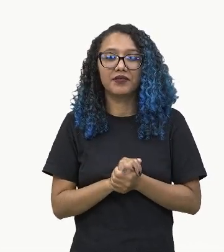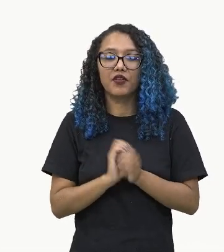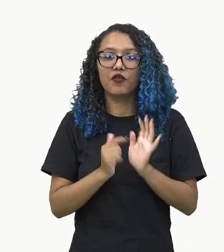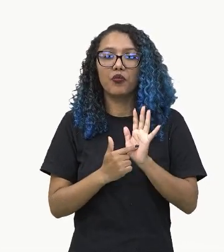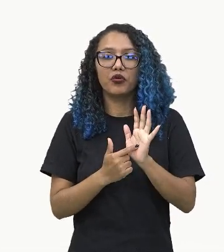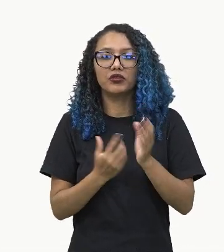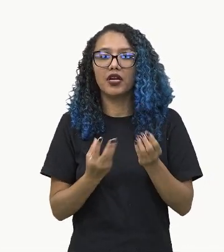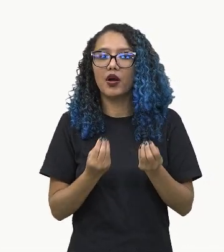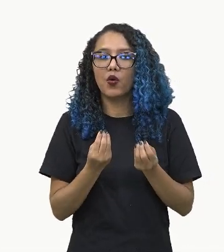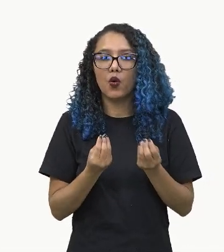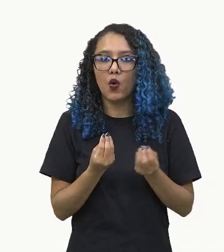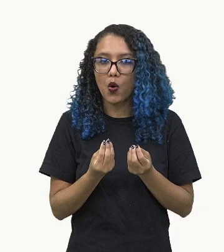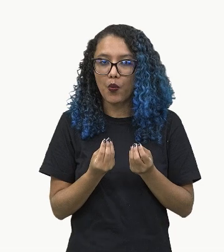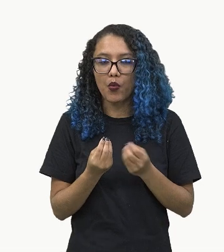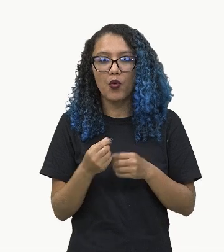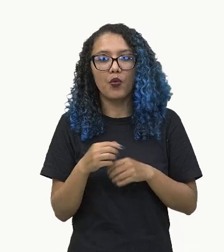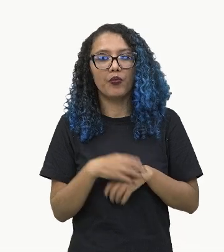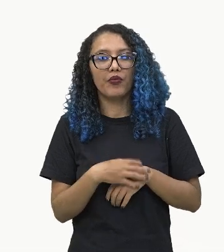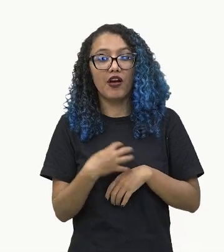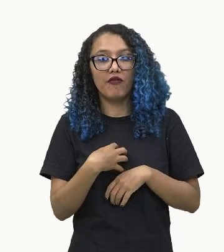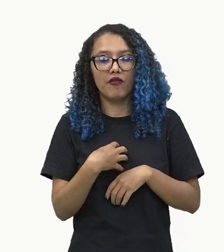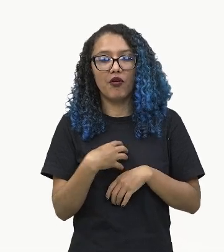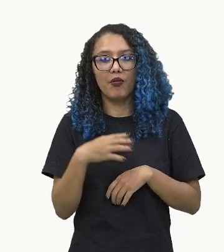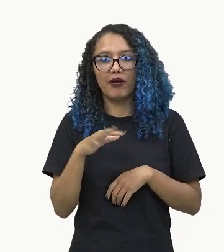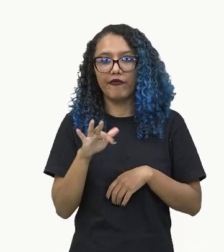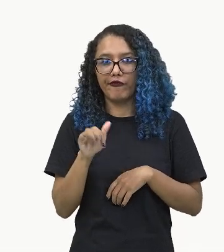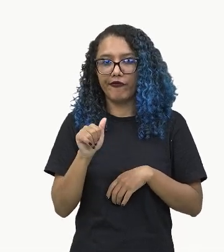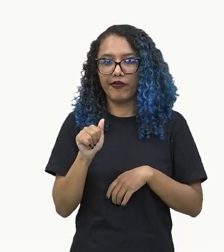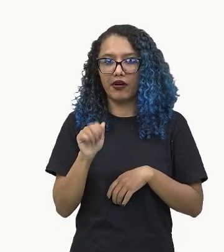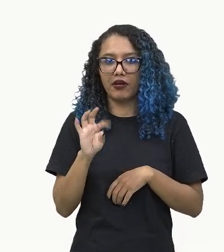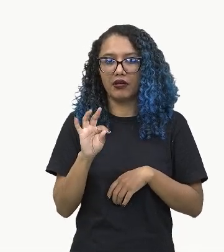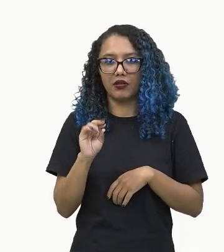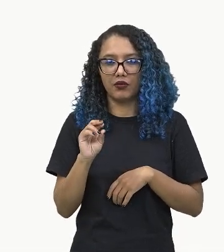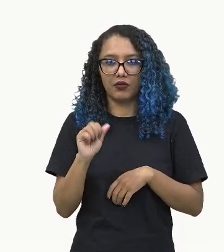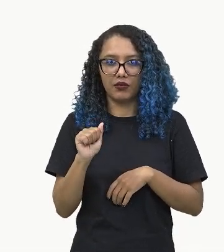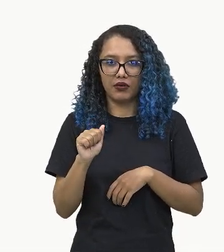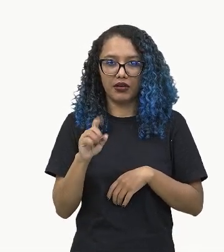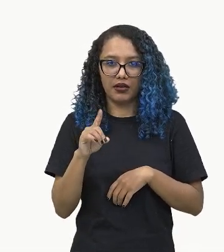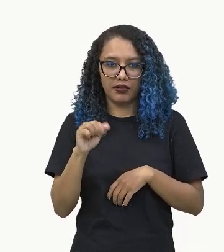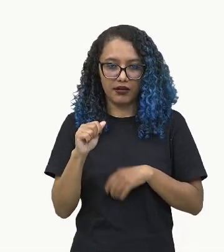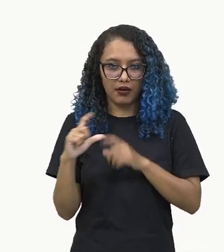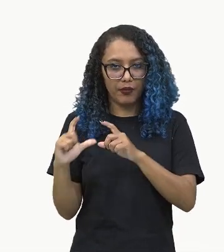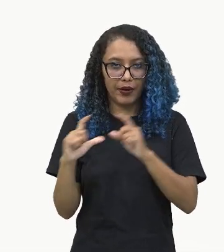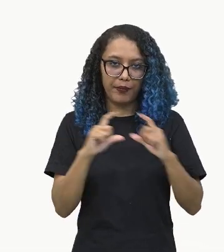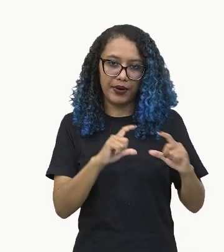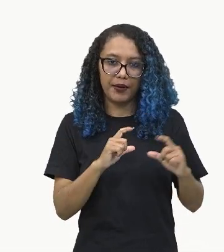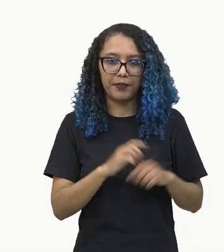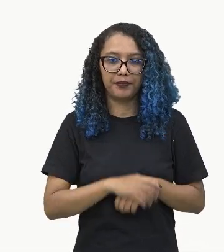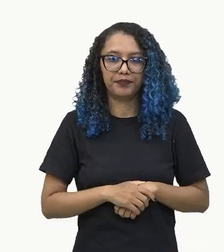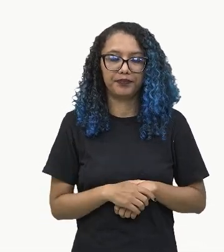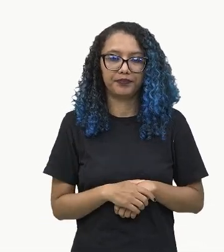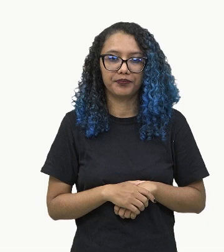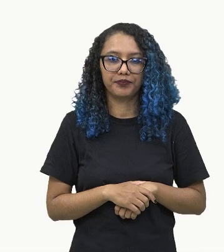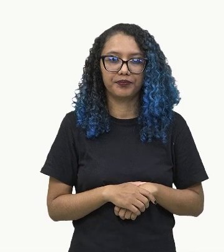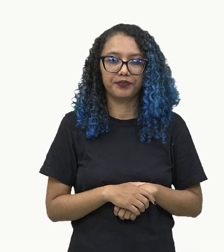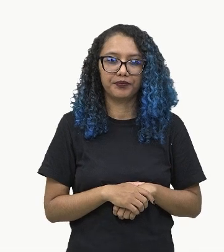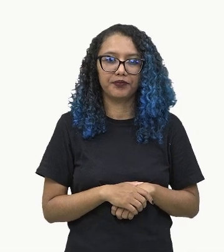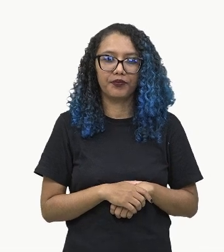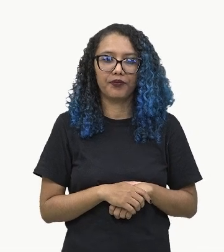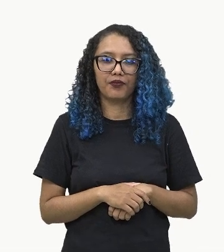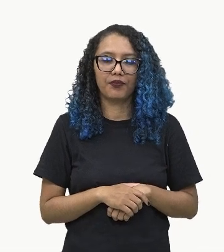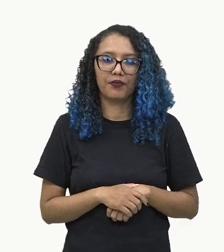forma fatorada. Ok? Então já observe aqui a primeira consideração, a primeira